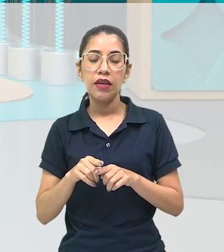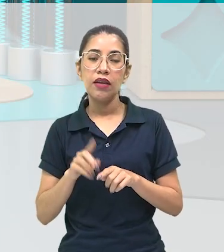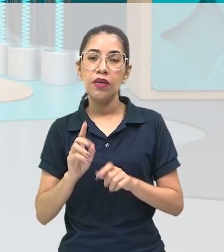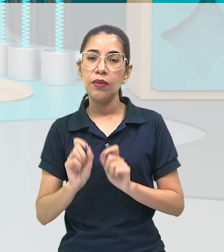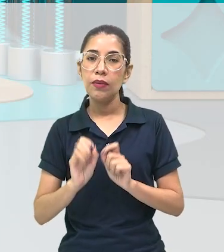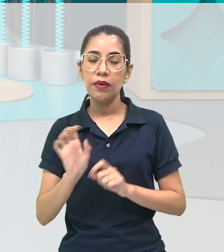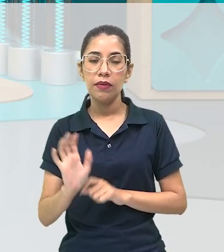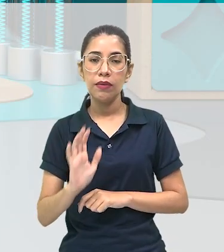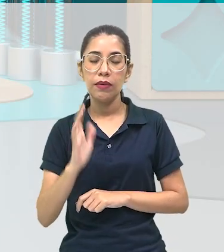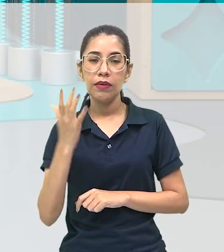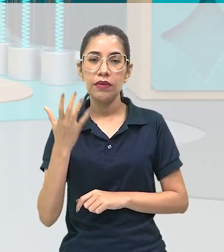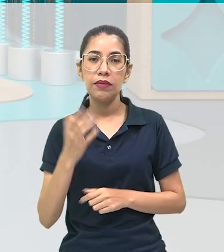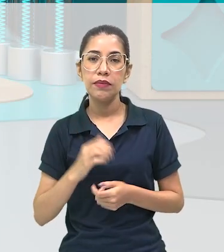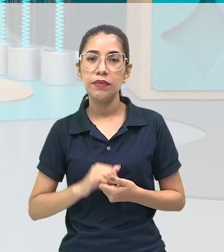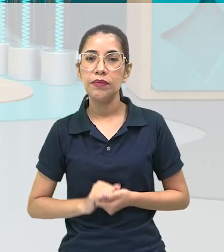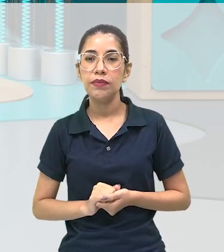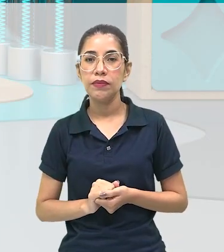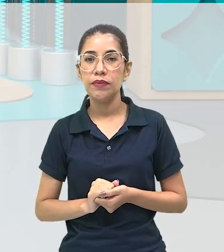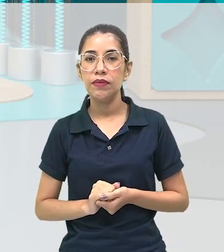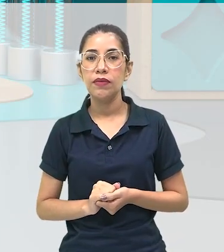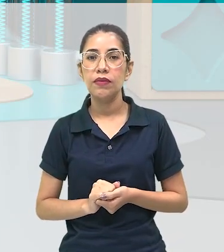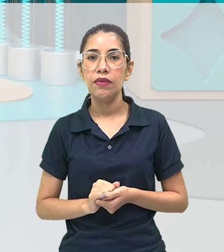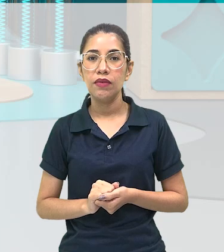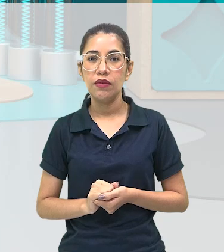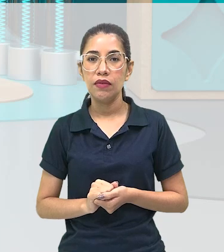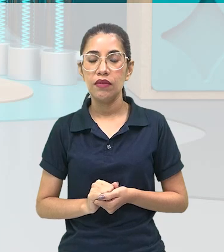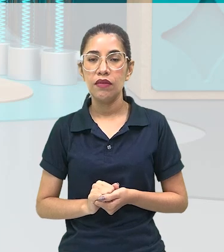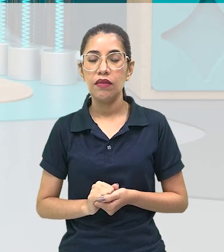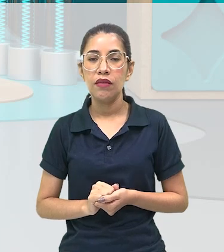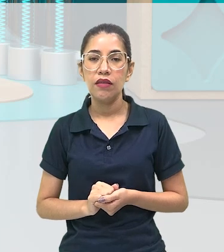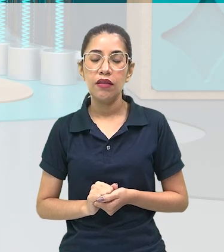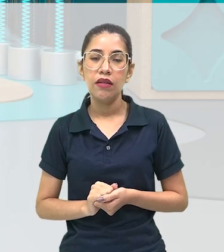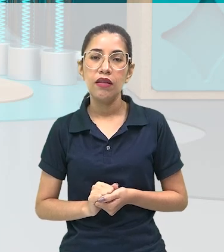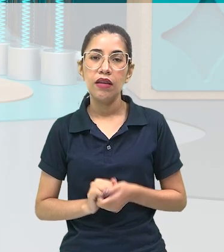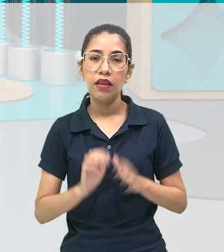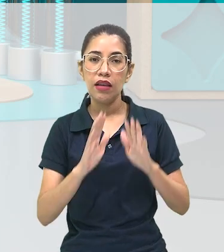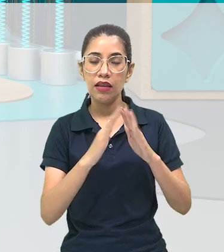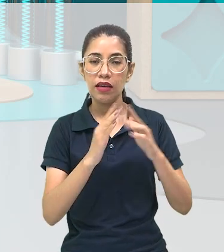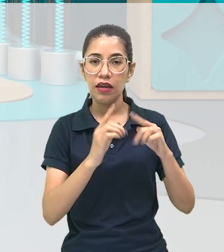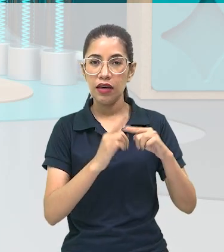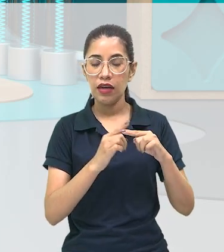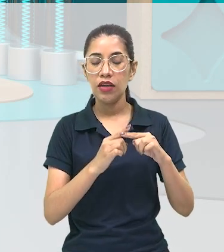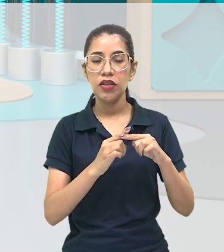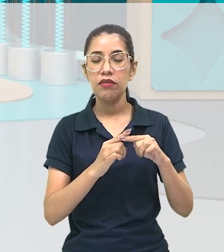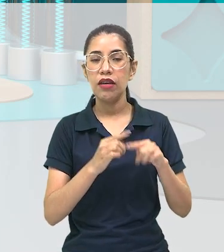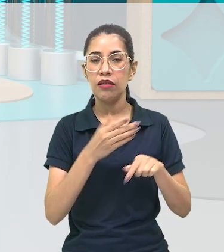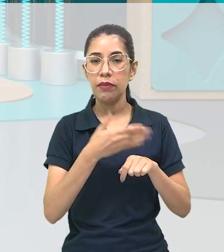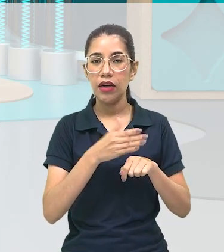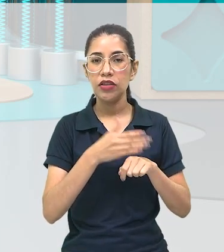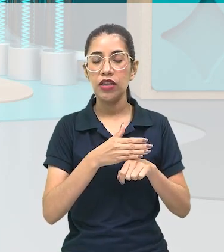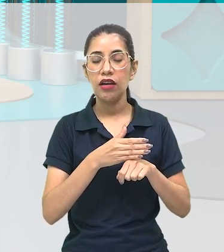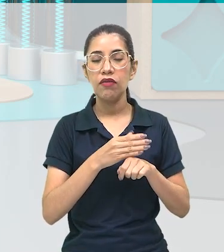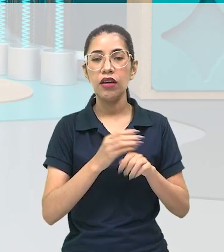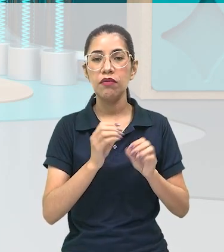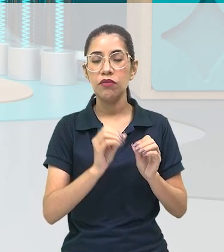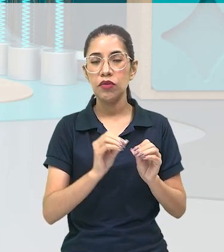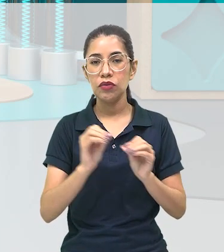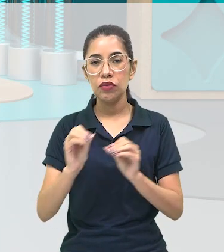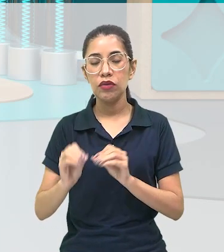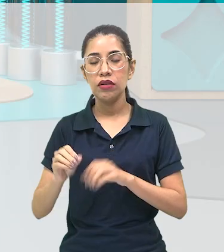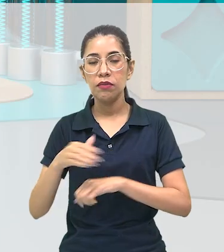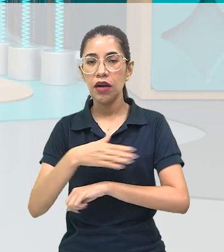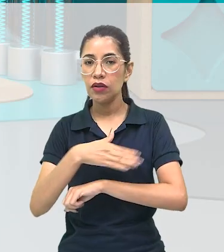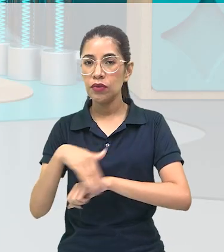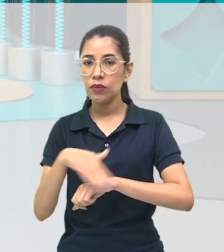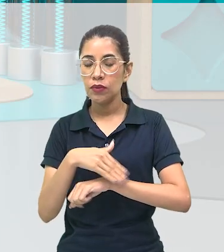acabou saindo do ambiente dos templos e ganhando também as ruas, digamos assim, né?